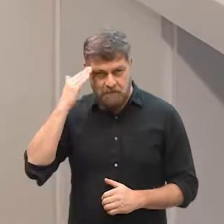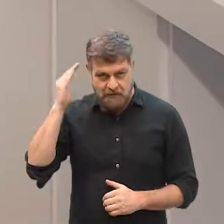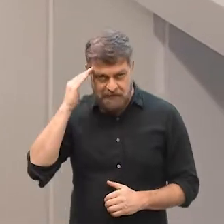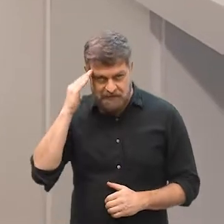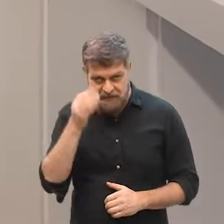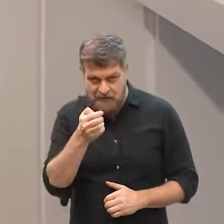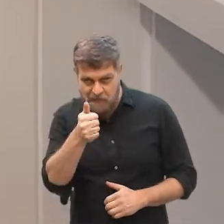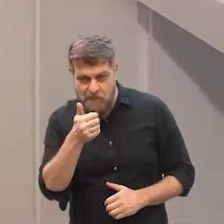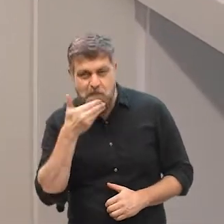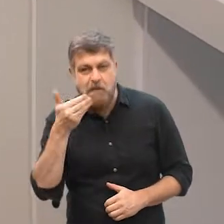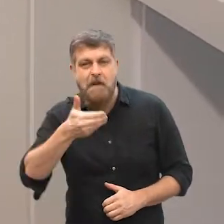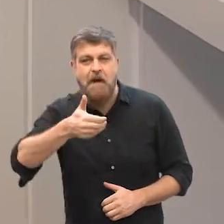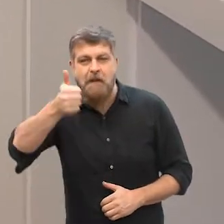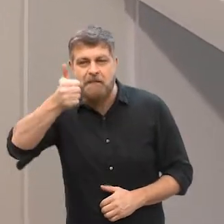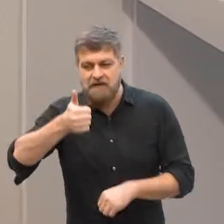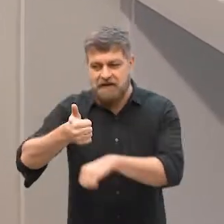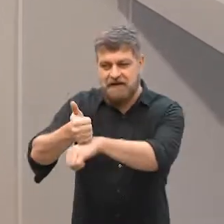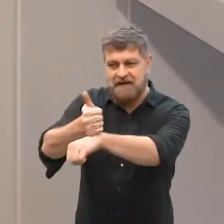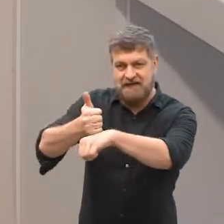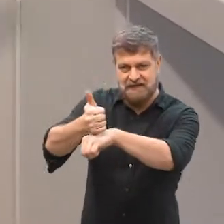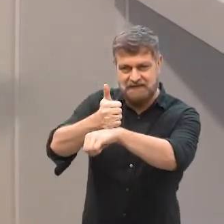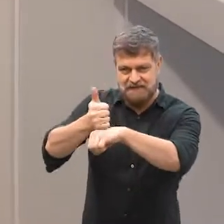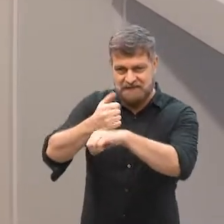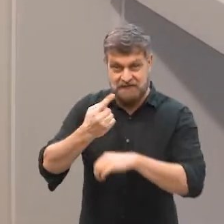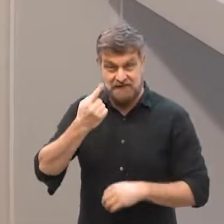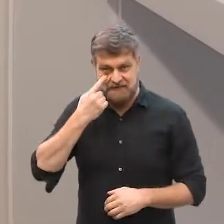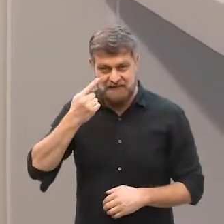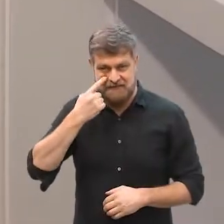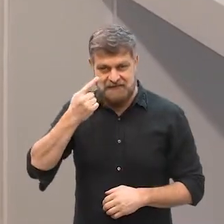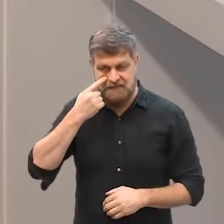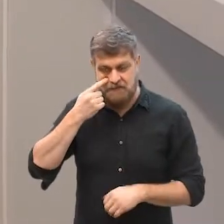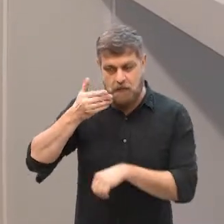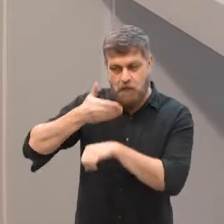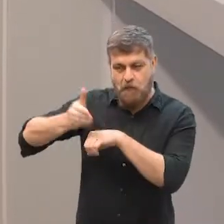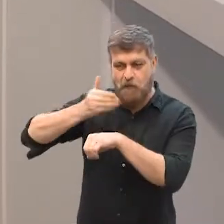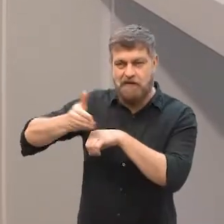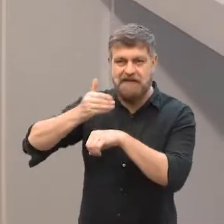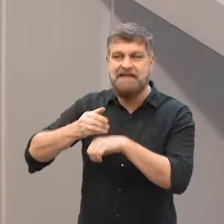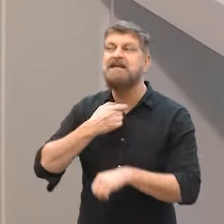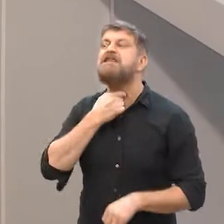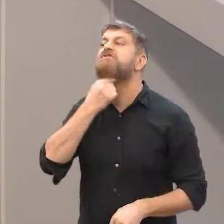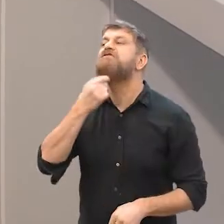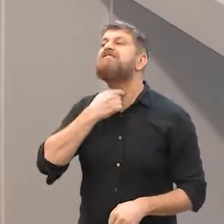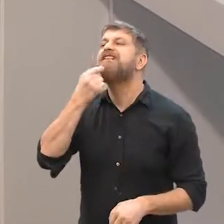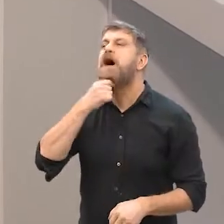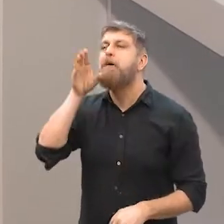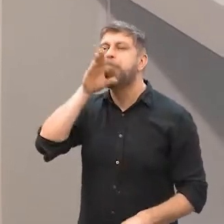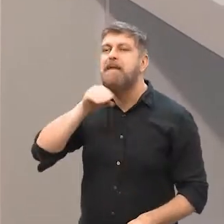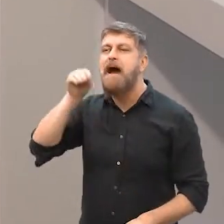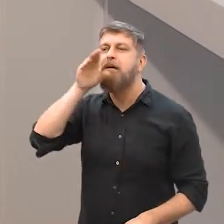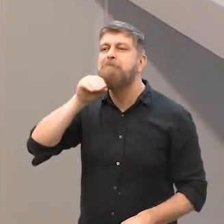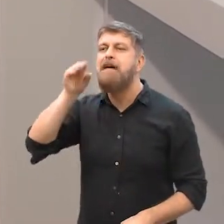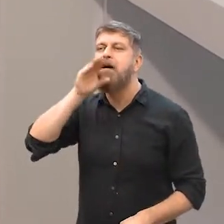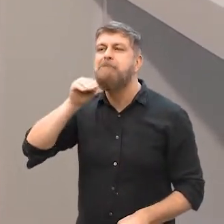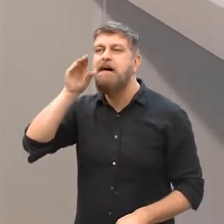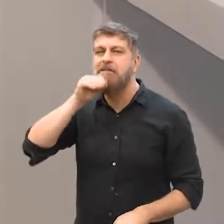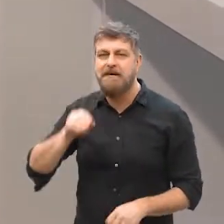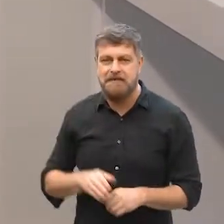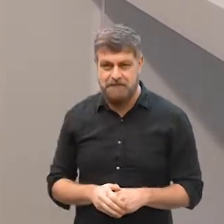pouquinho mais sobre essa profissão, deu pra ver aí alguns exercícios, não é? Aquecimento